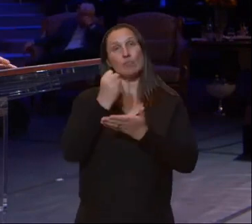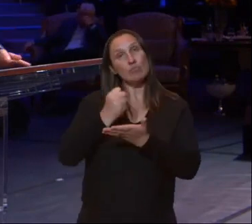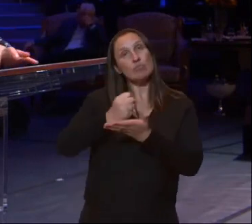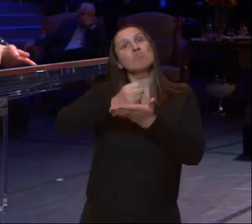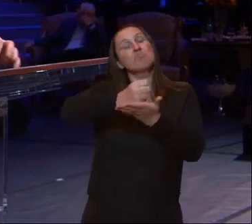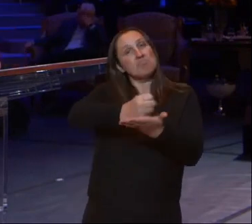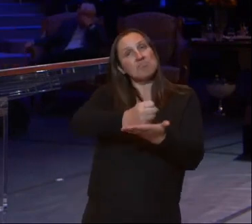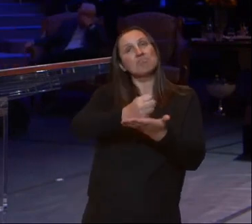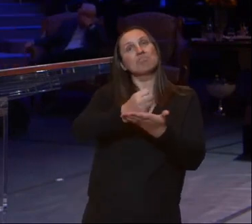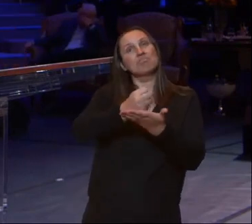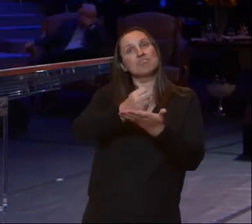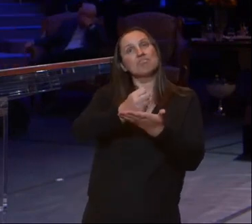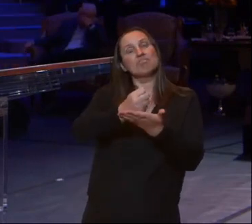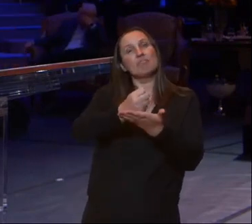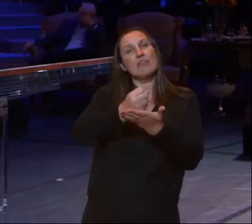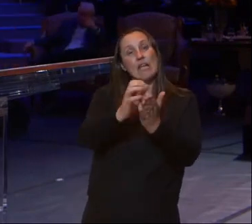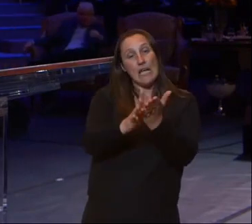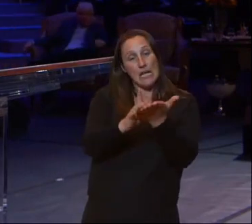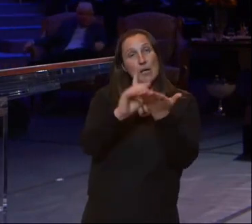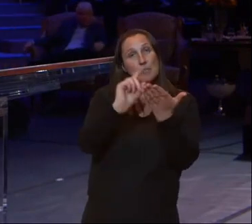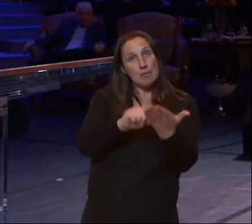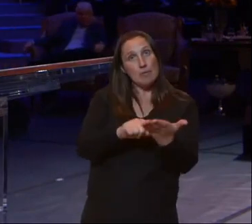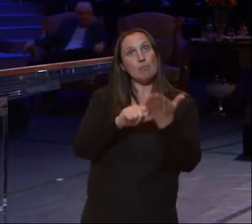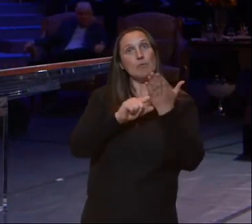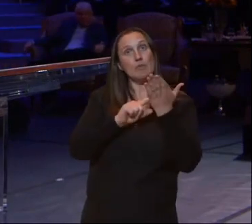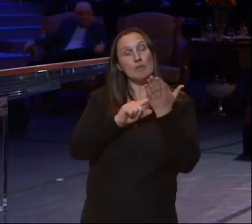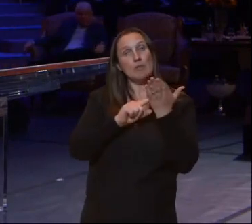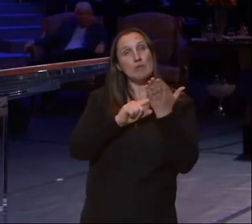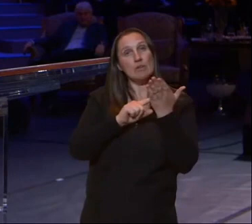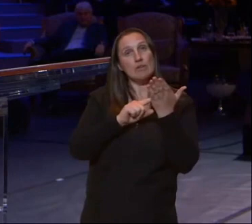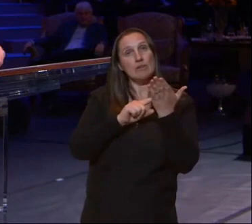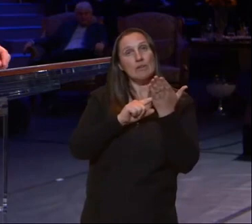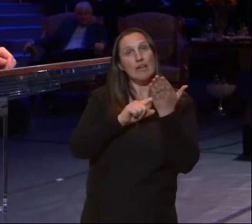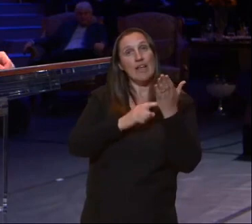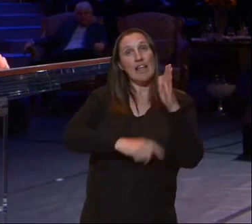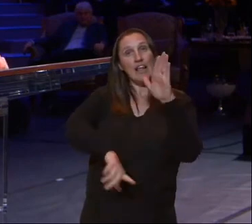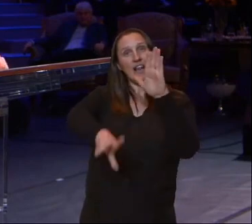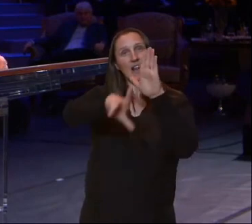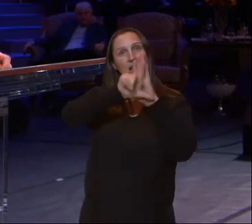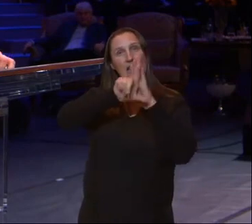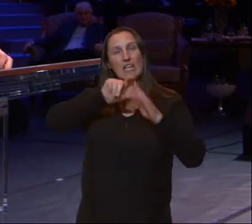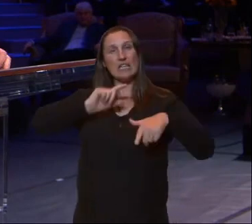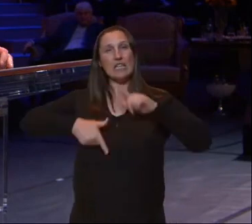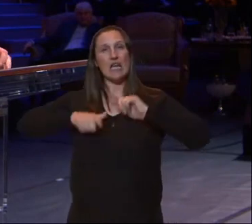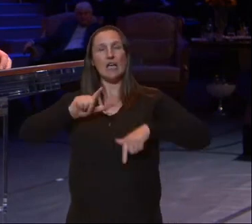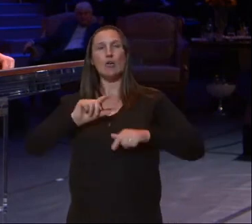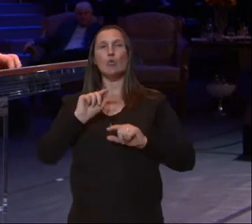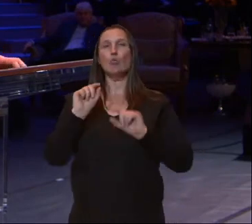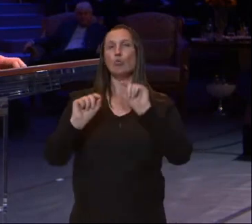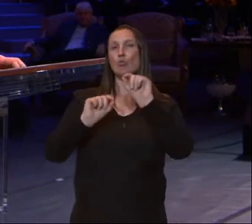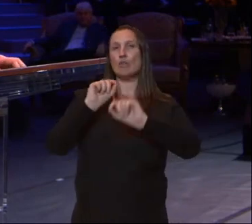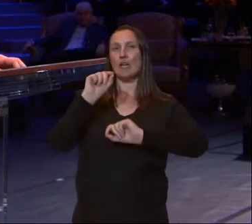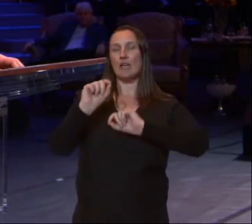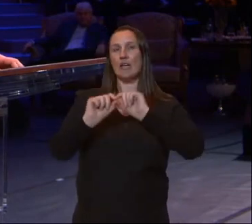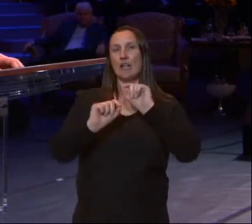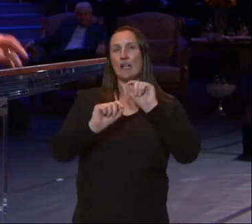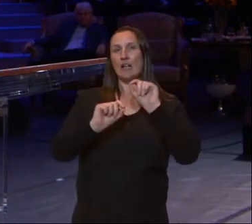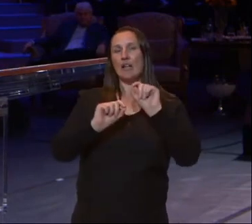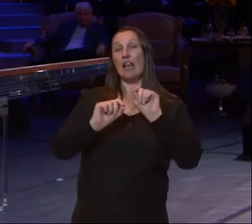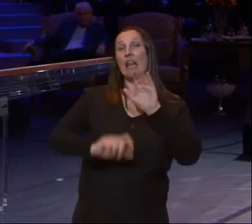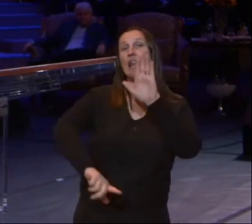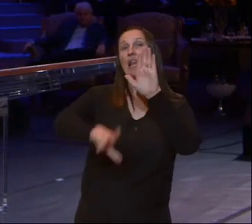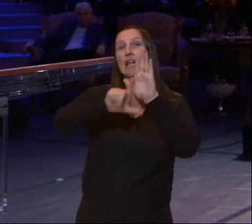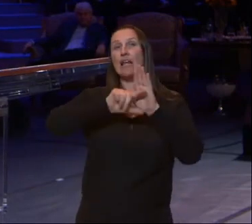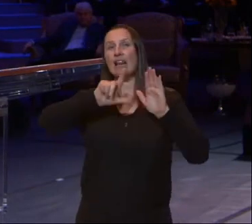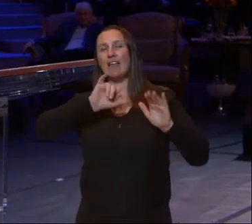interessante porque a Bíblia vai nos mostrar, nas leis de Israel, uma lei chamada Lei do Levirato. Era